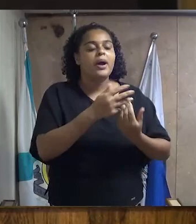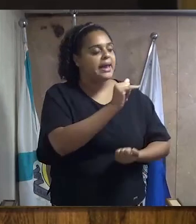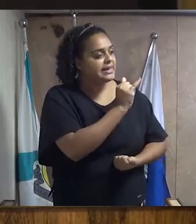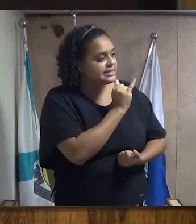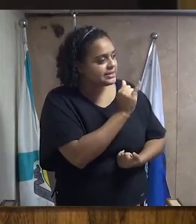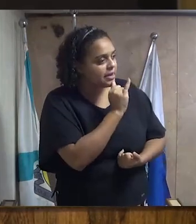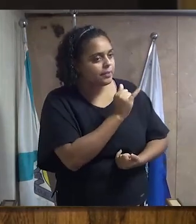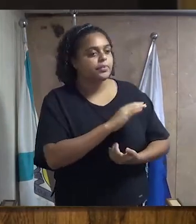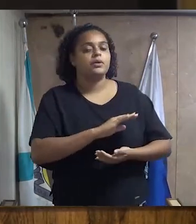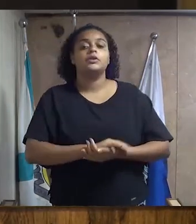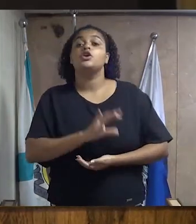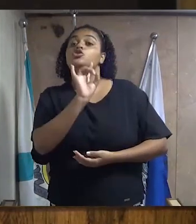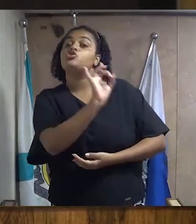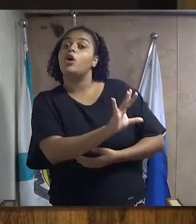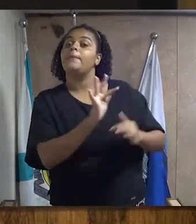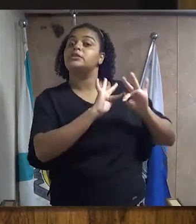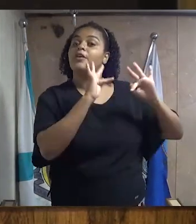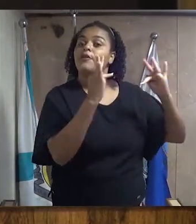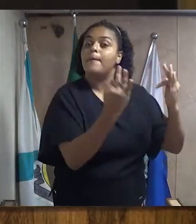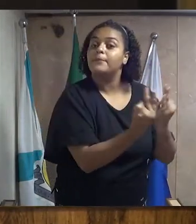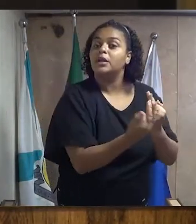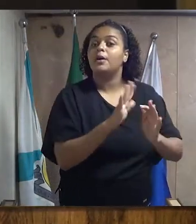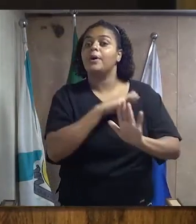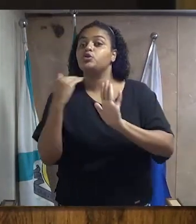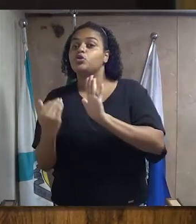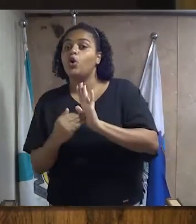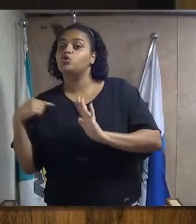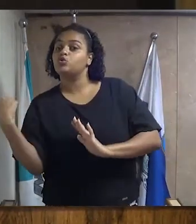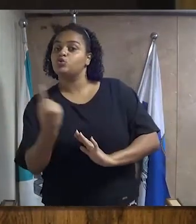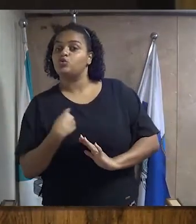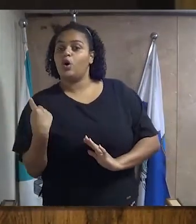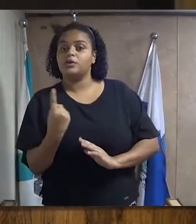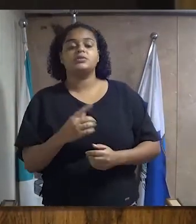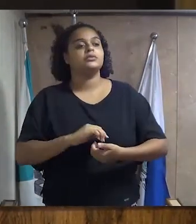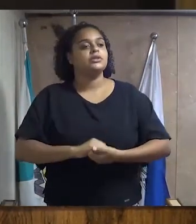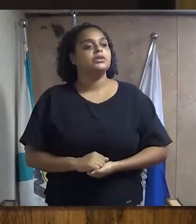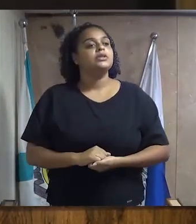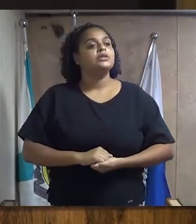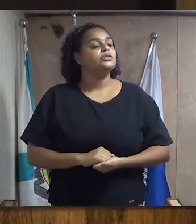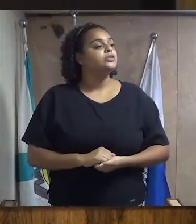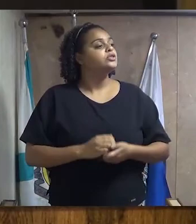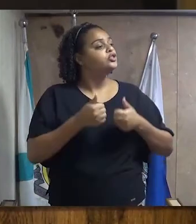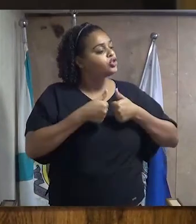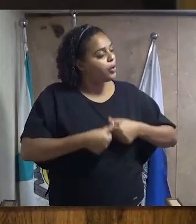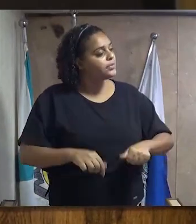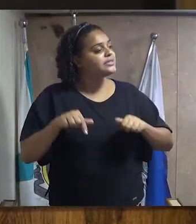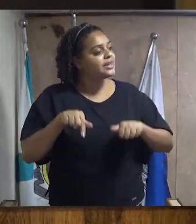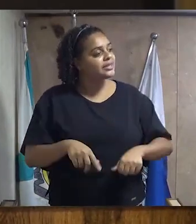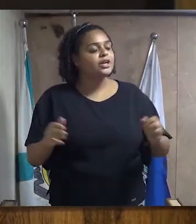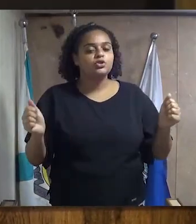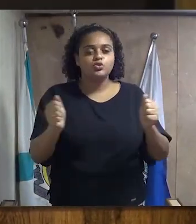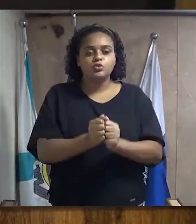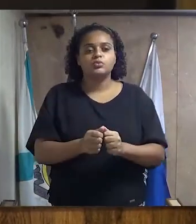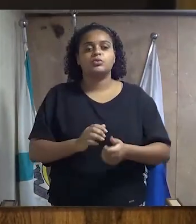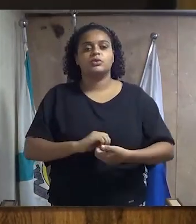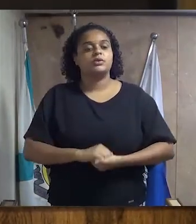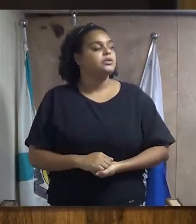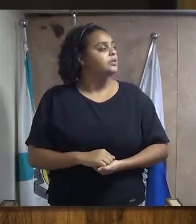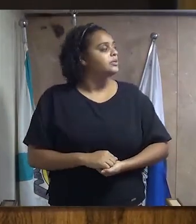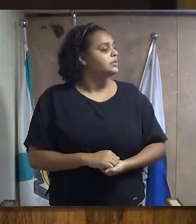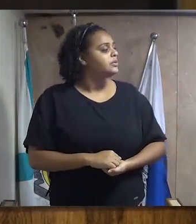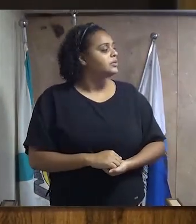só para sua família, mas para todos nós que estamos aqui legislando ao seu lado.